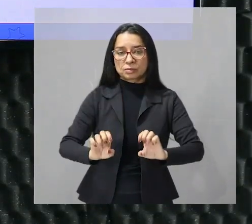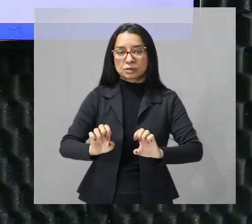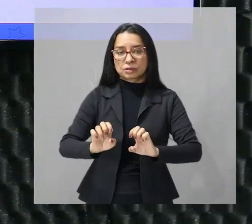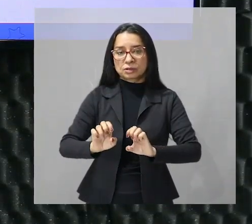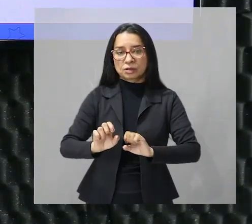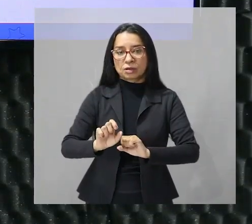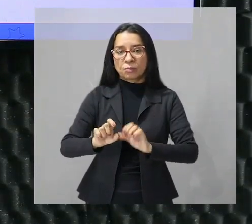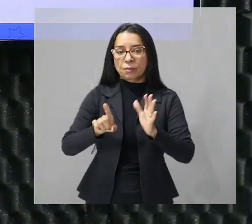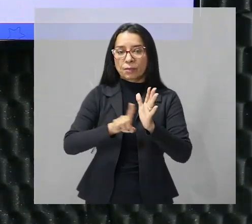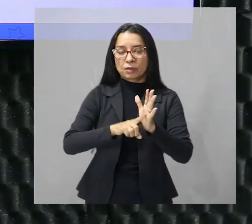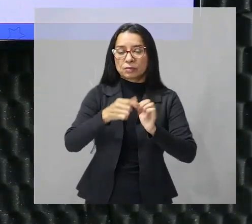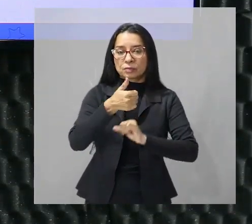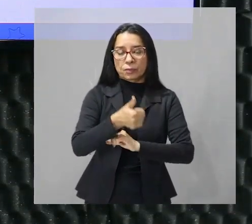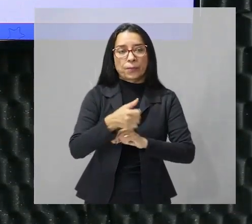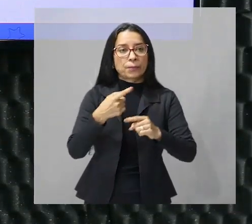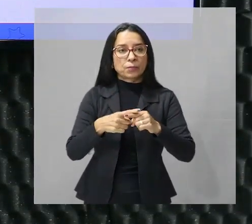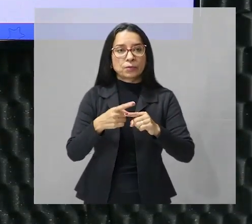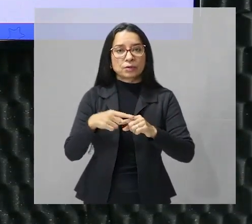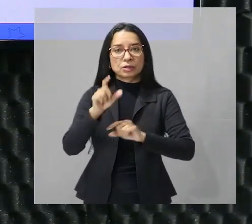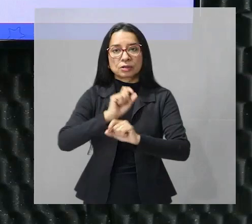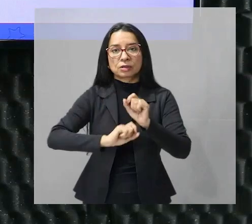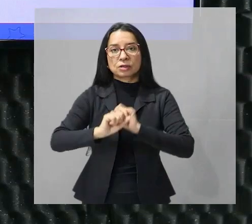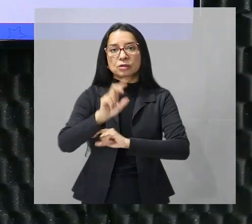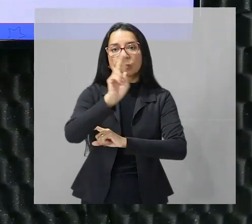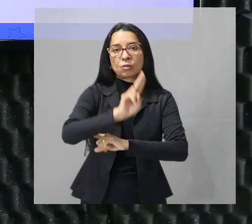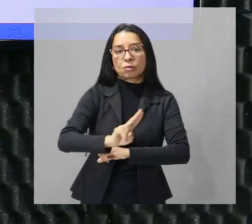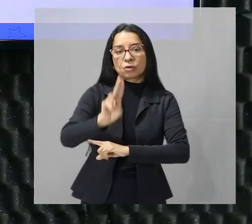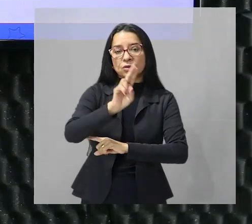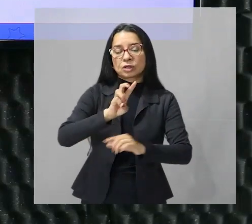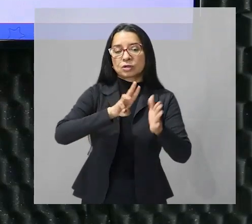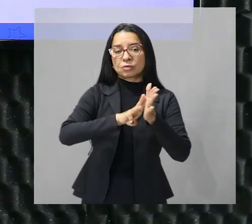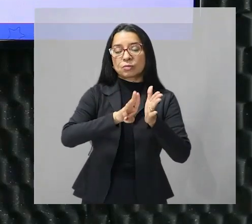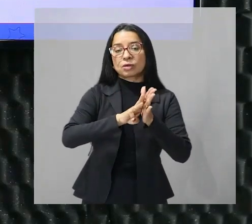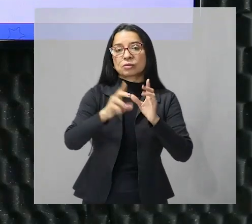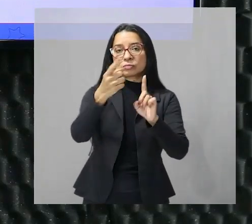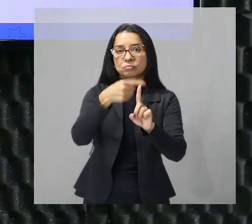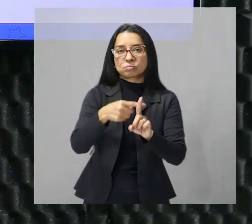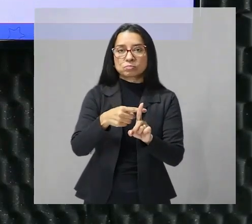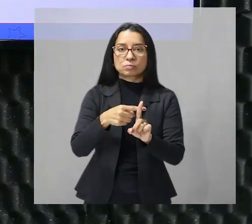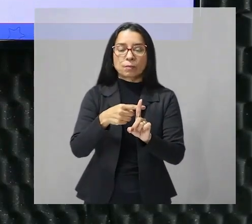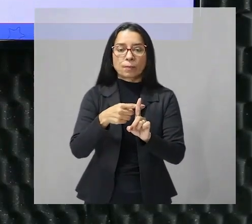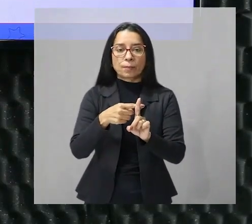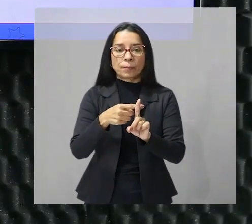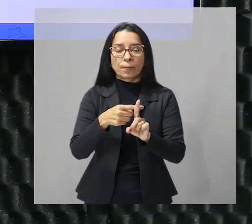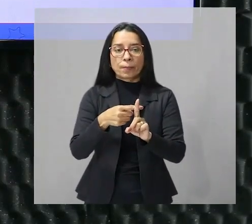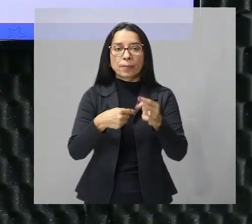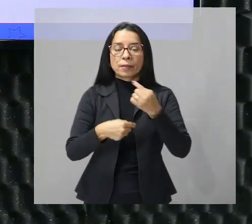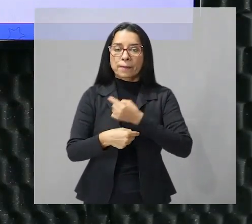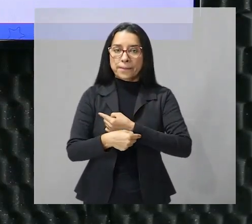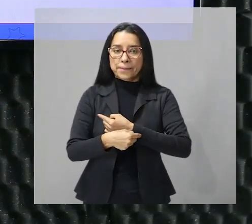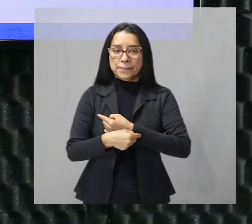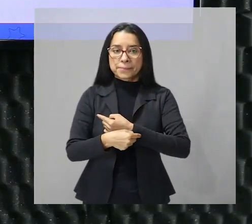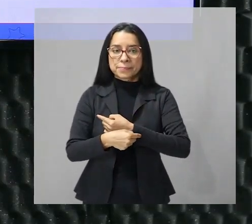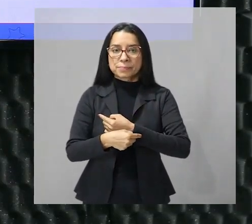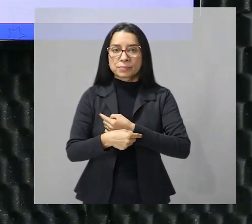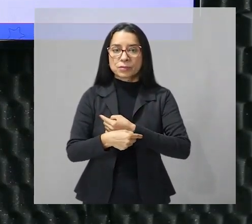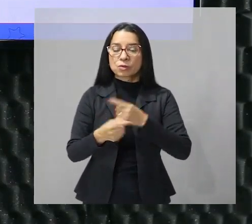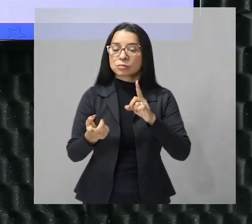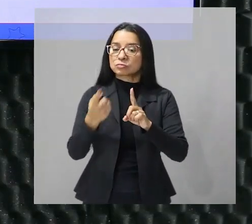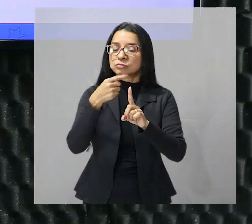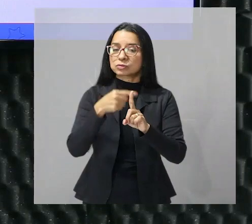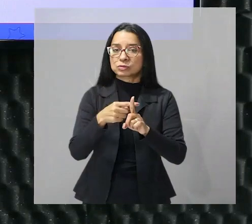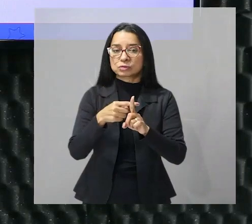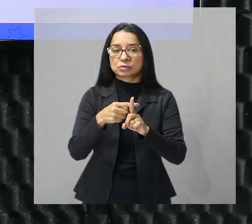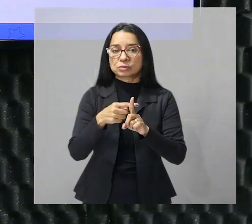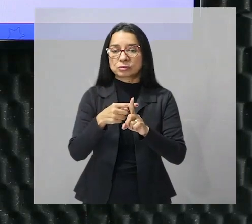pelo menos um. Por que disso? Porque eu estou usando o método da adição, tá? Então, nesse caso, quando eu somar